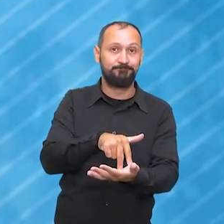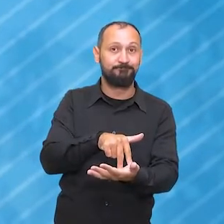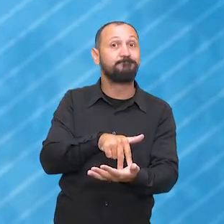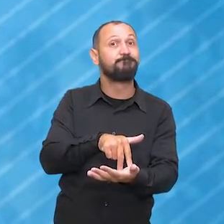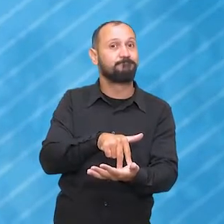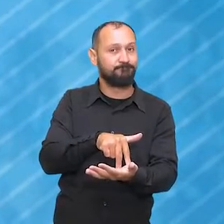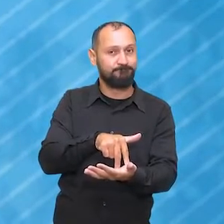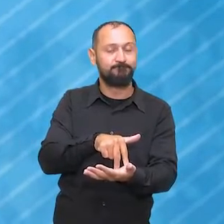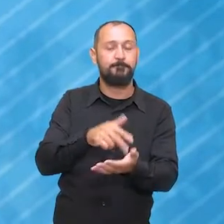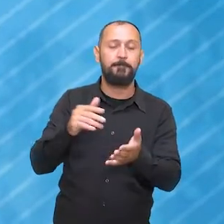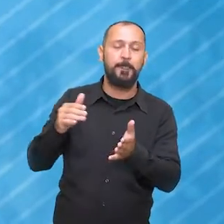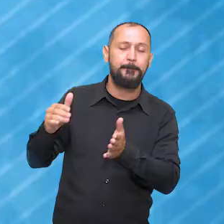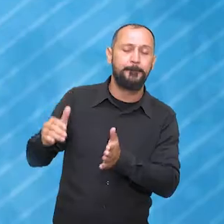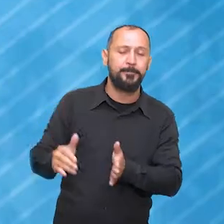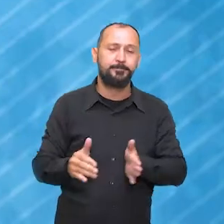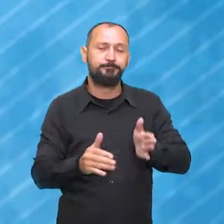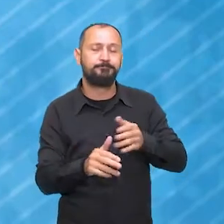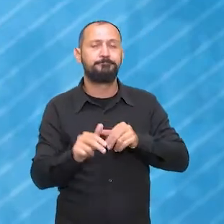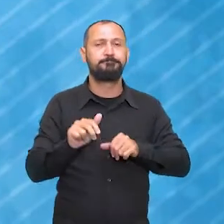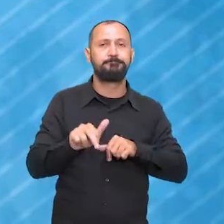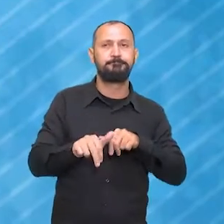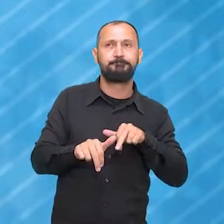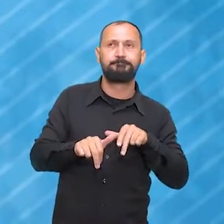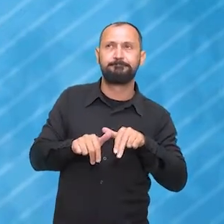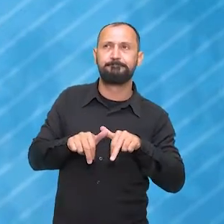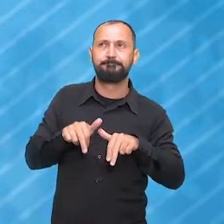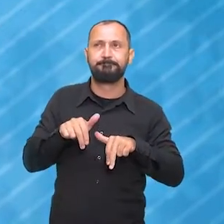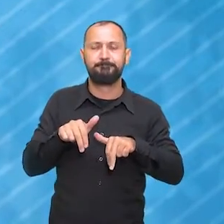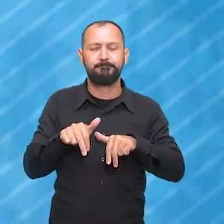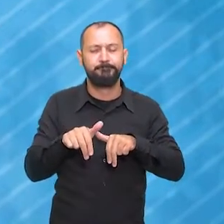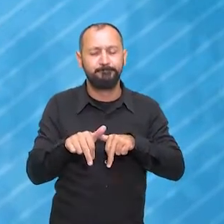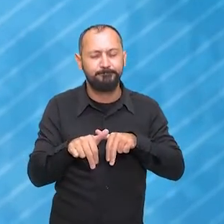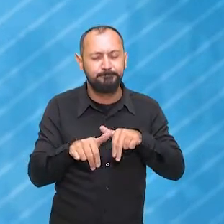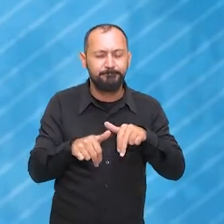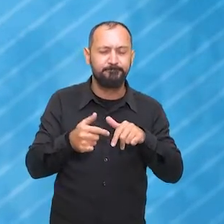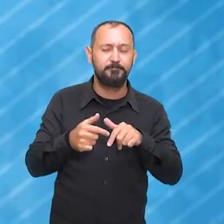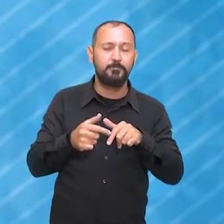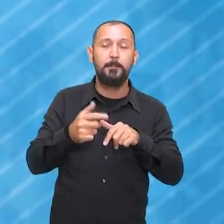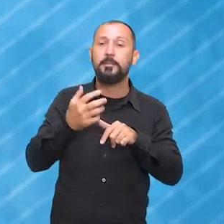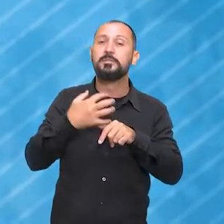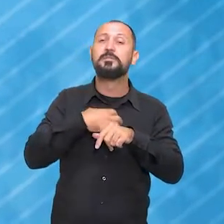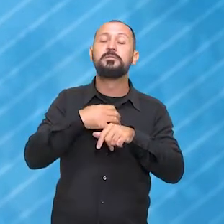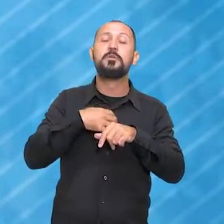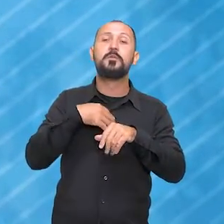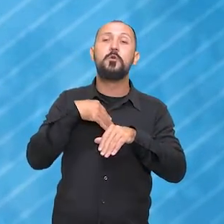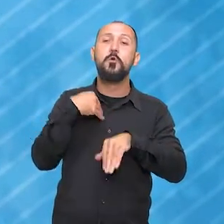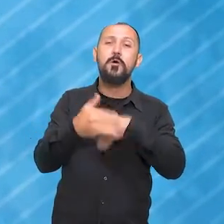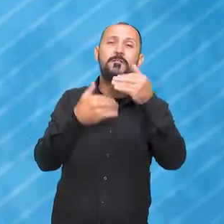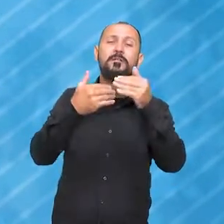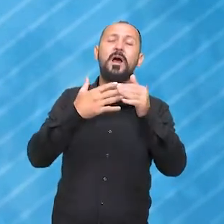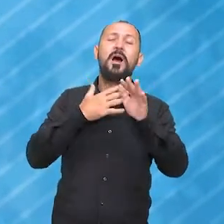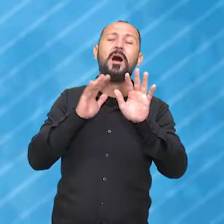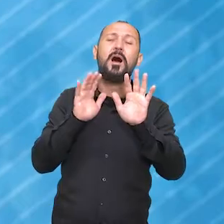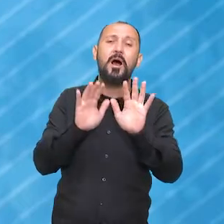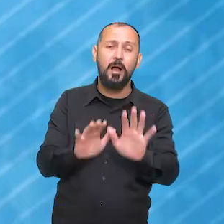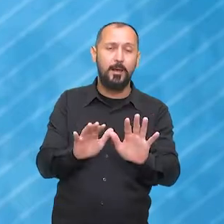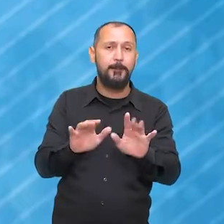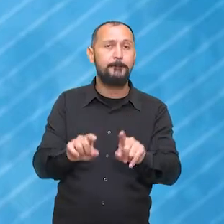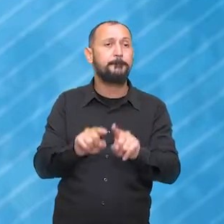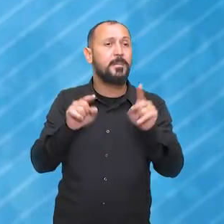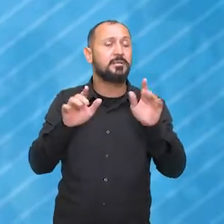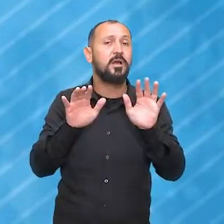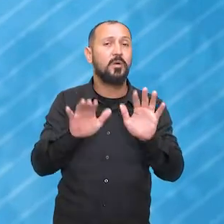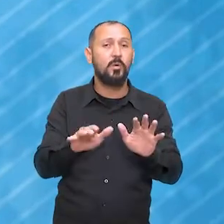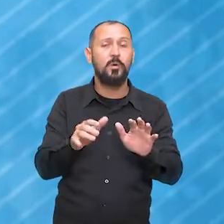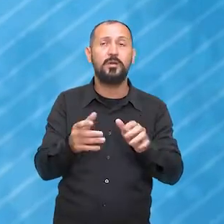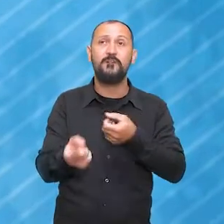essa caminhada, ela vem sendo feita muito lentamente. Então, o avanço é muito lento, ou estava sendo muito lento,